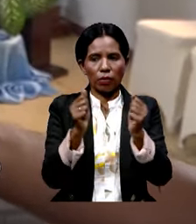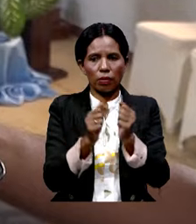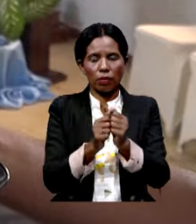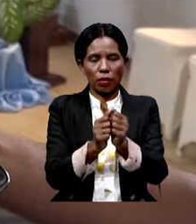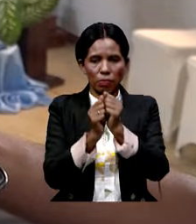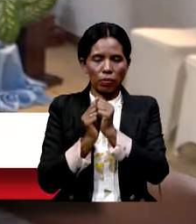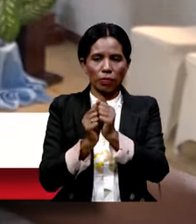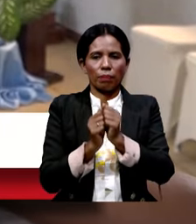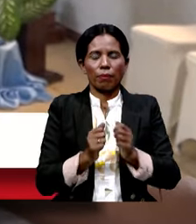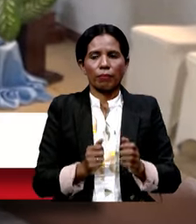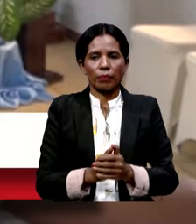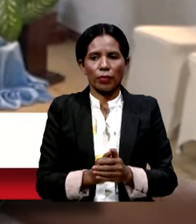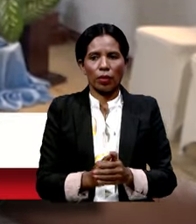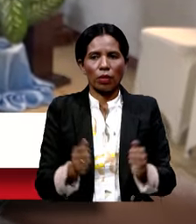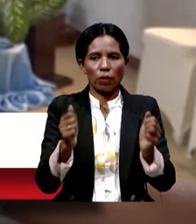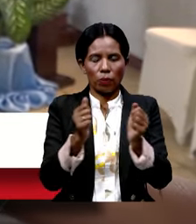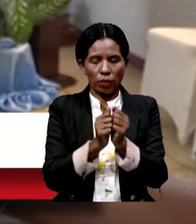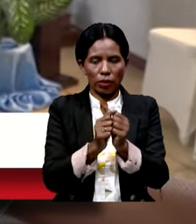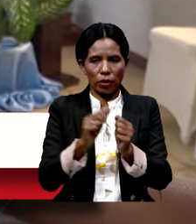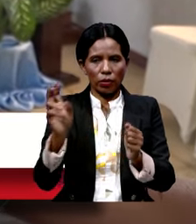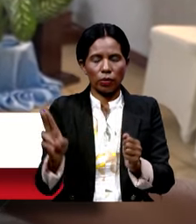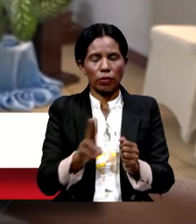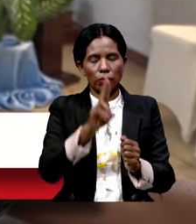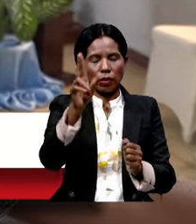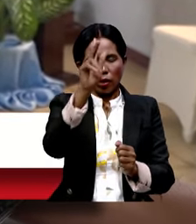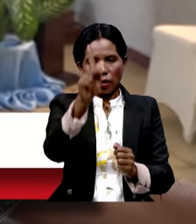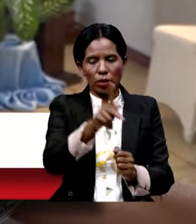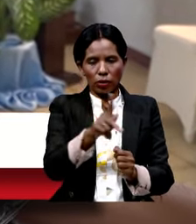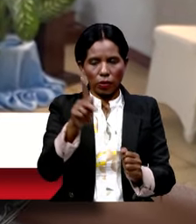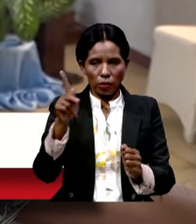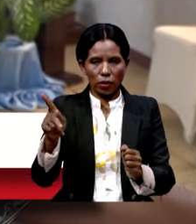hamutuk entre Universidade Católica São João Paulo II,